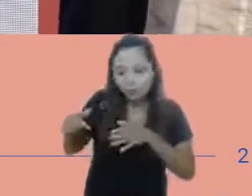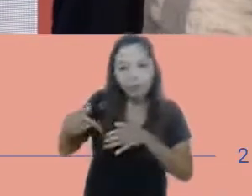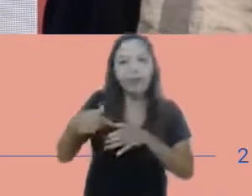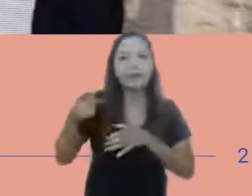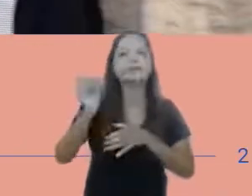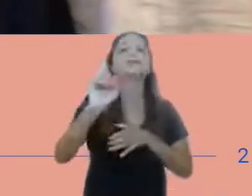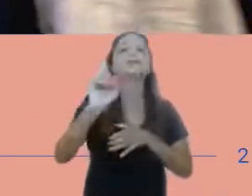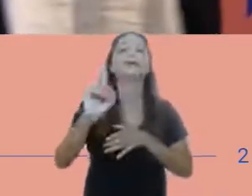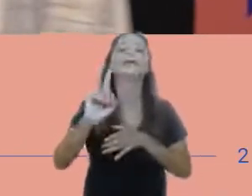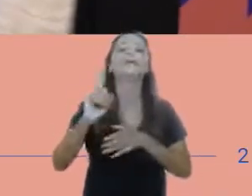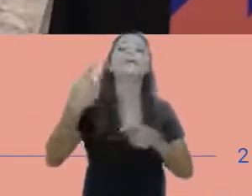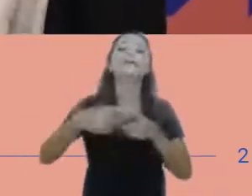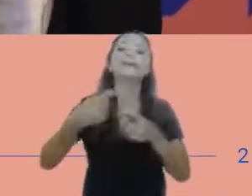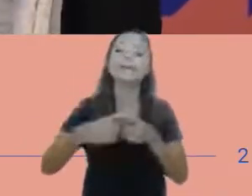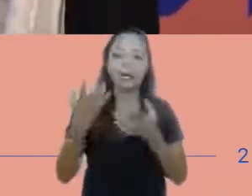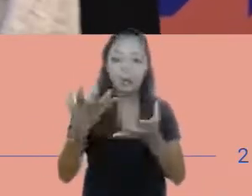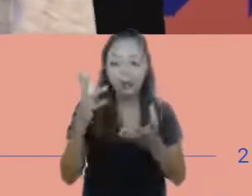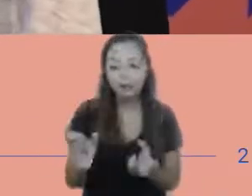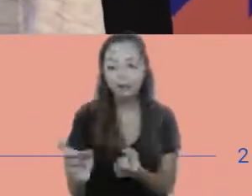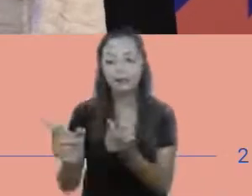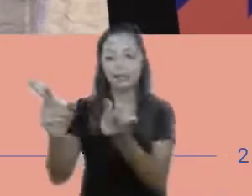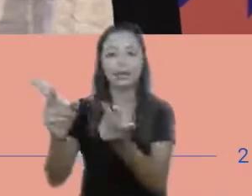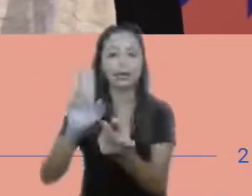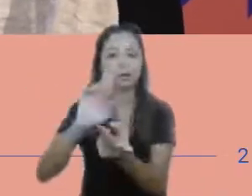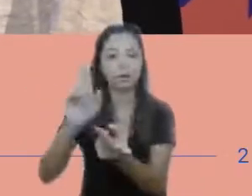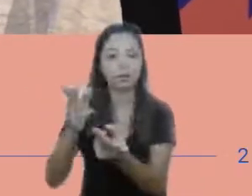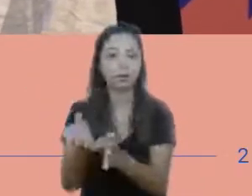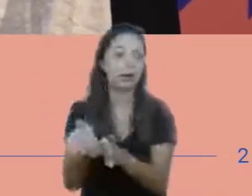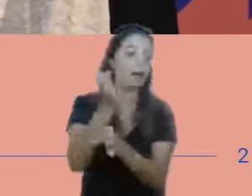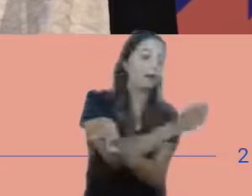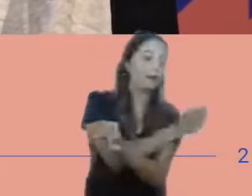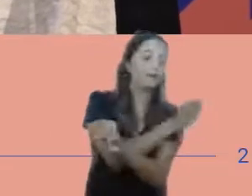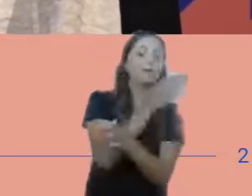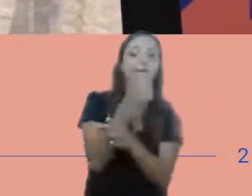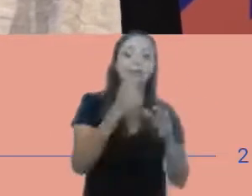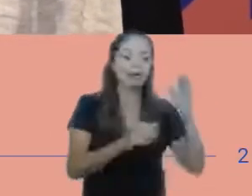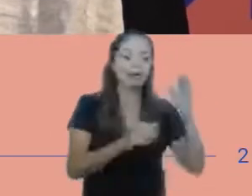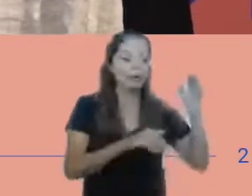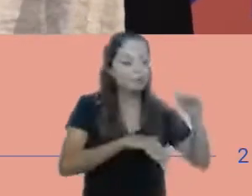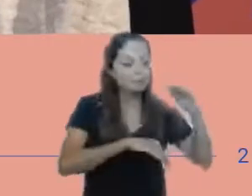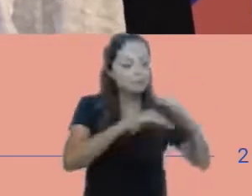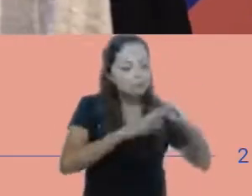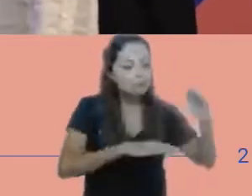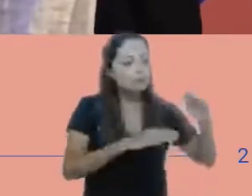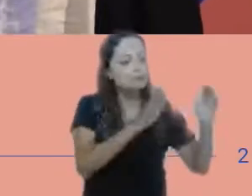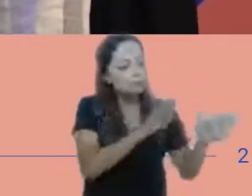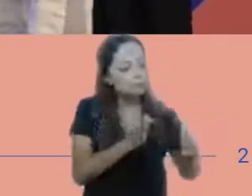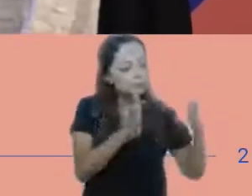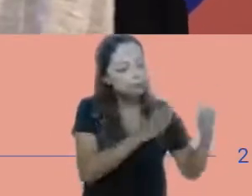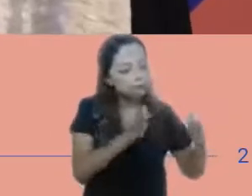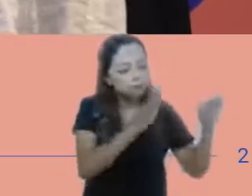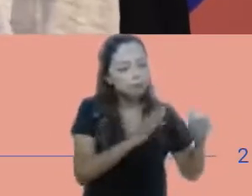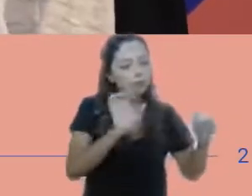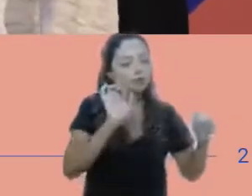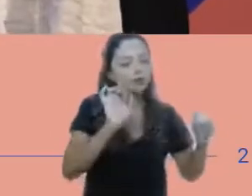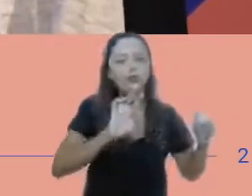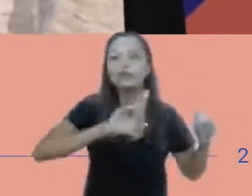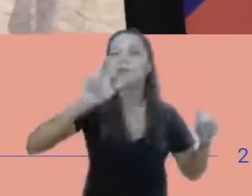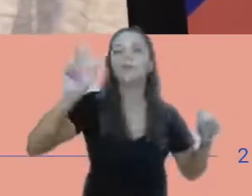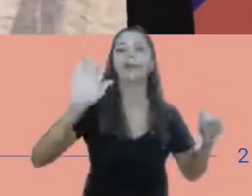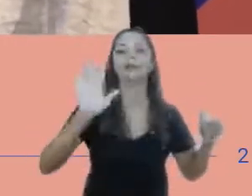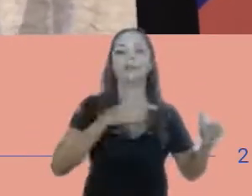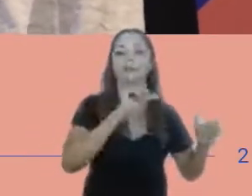diferente você tem que fazer a logística de forma diferente então esquece essa coisa de que é um departamento que vai